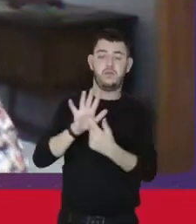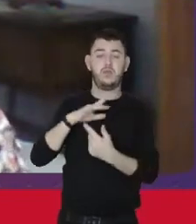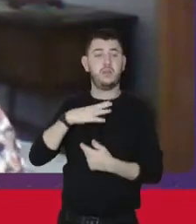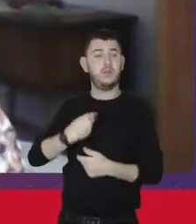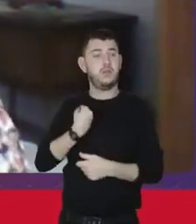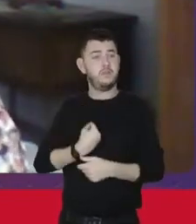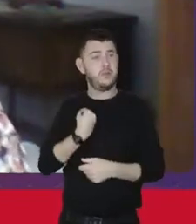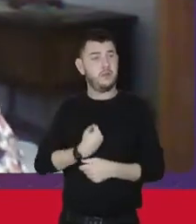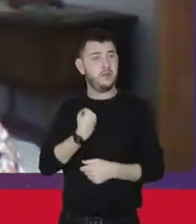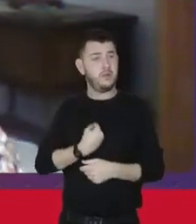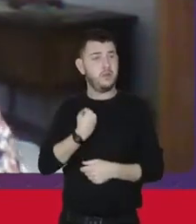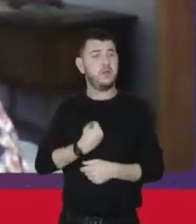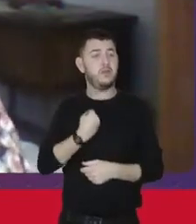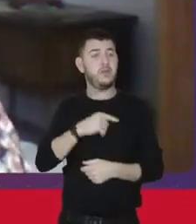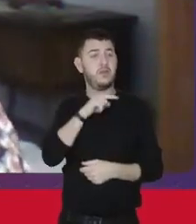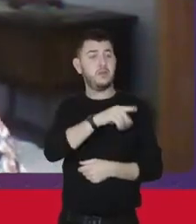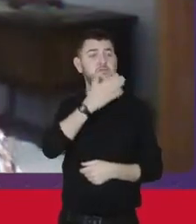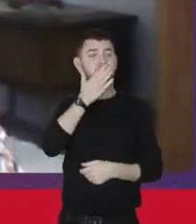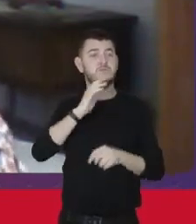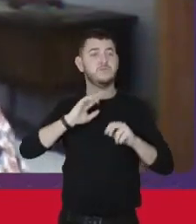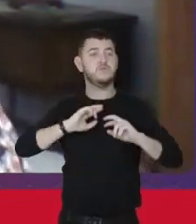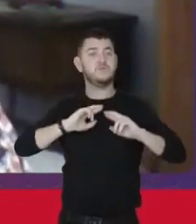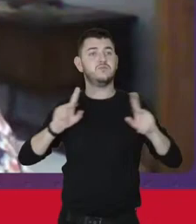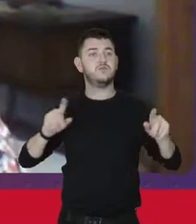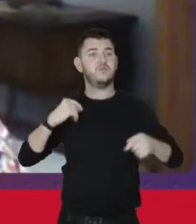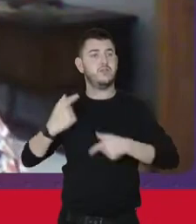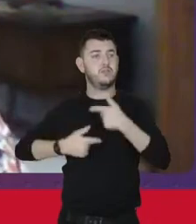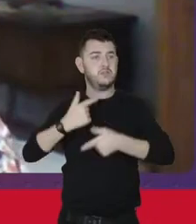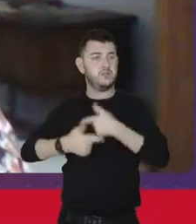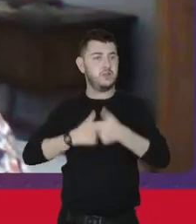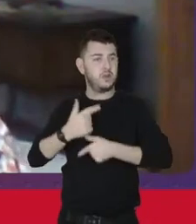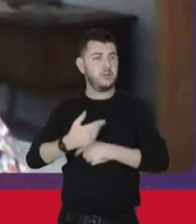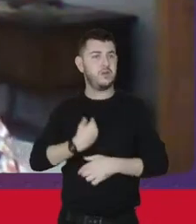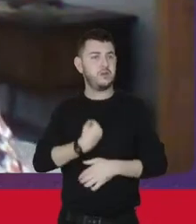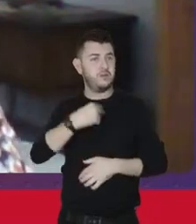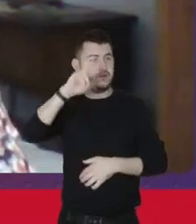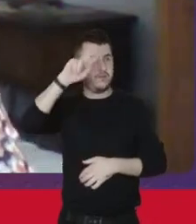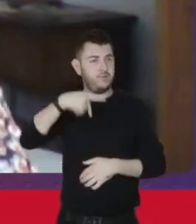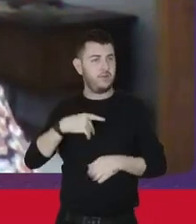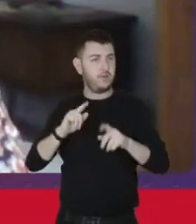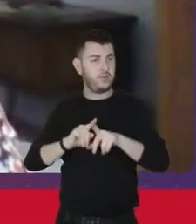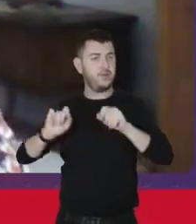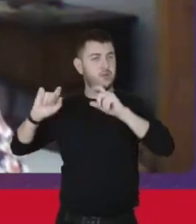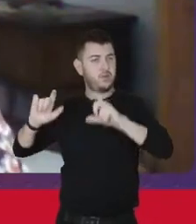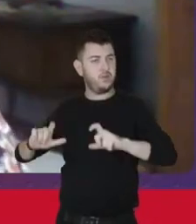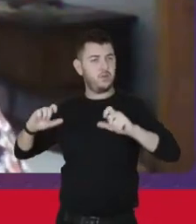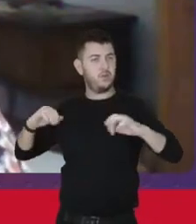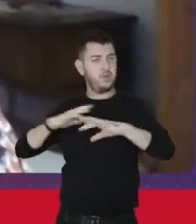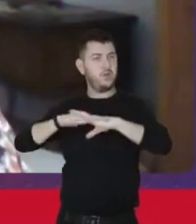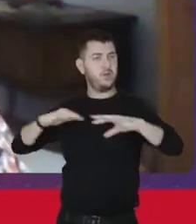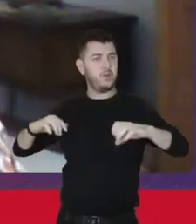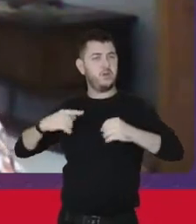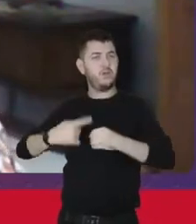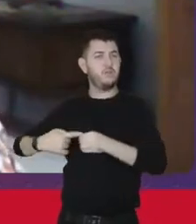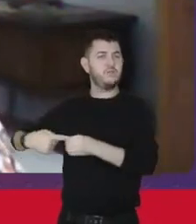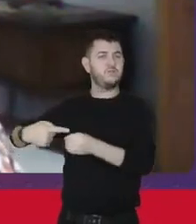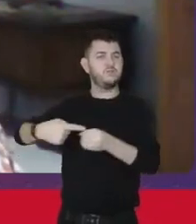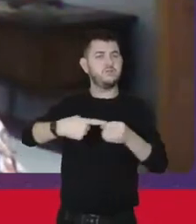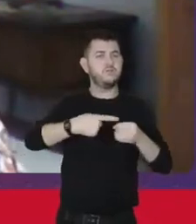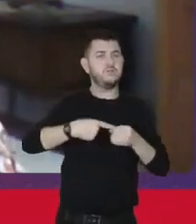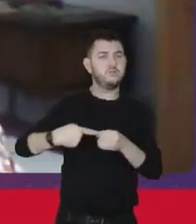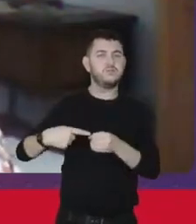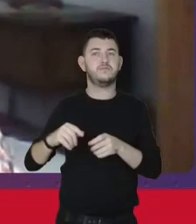presença dessa modalidade de forma de sobrevivência nos espaços urbanos, o